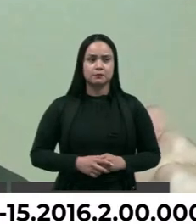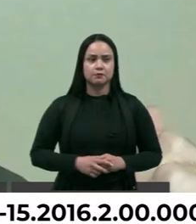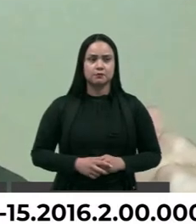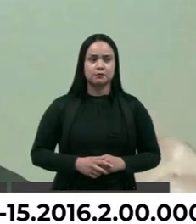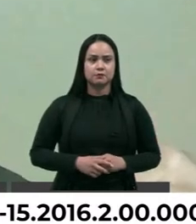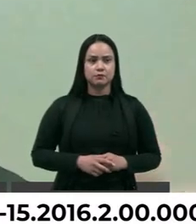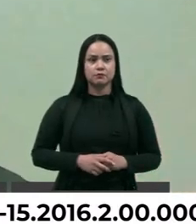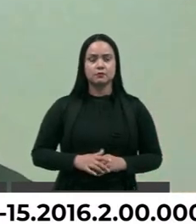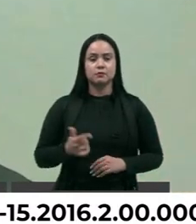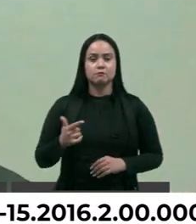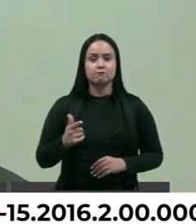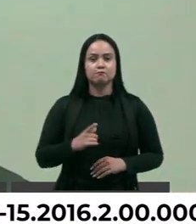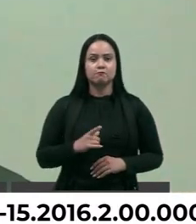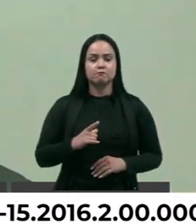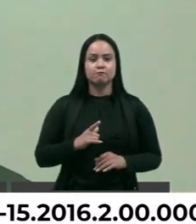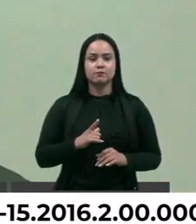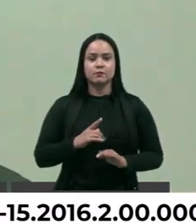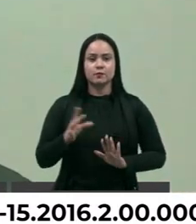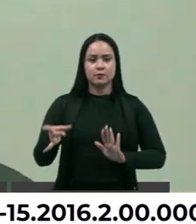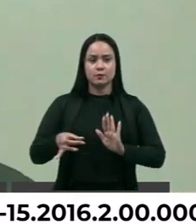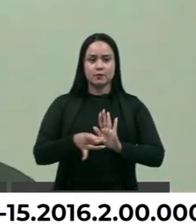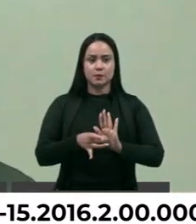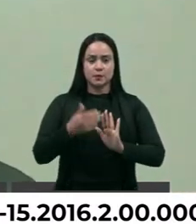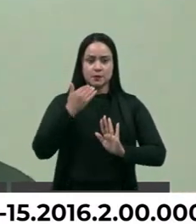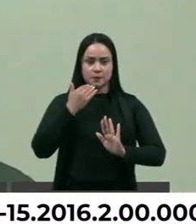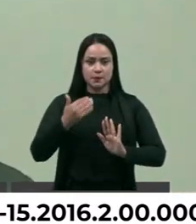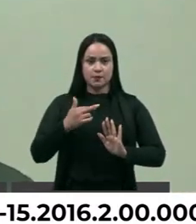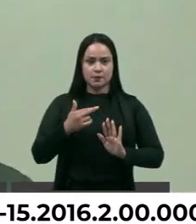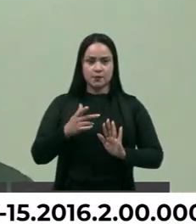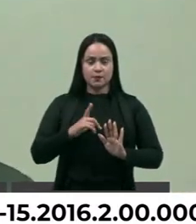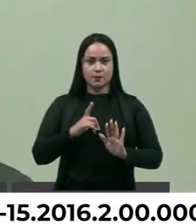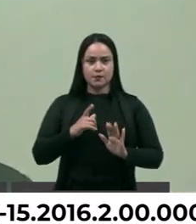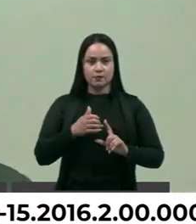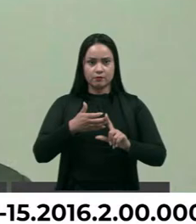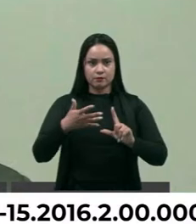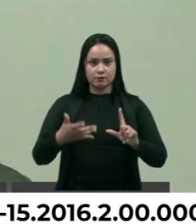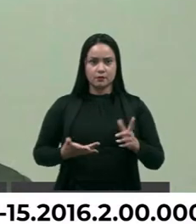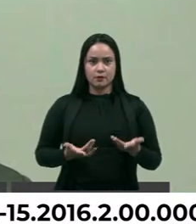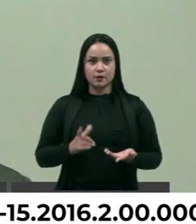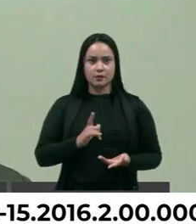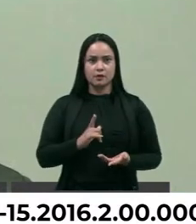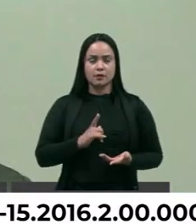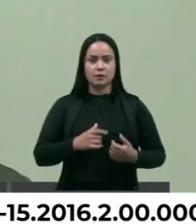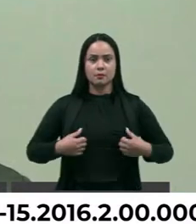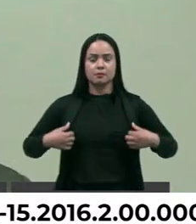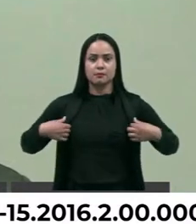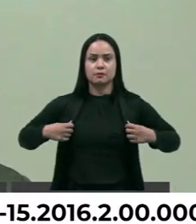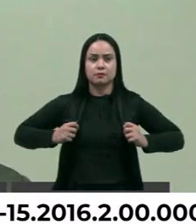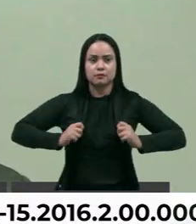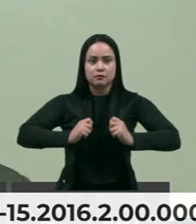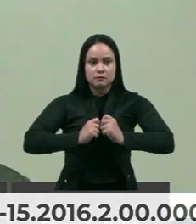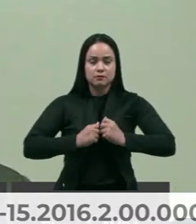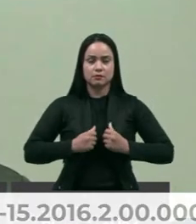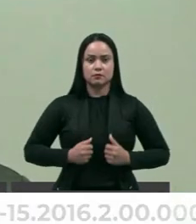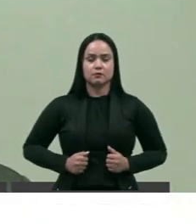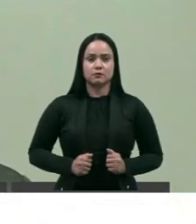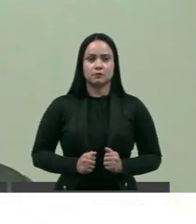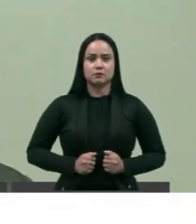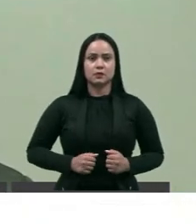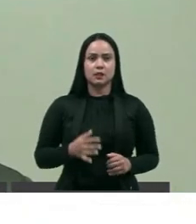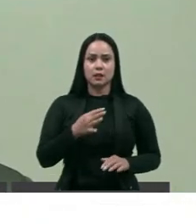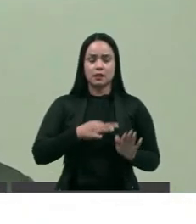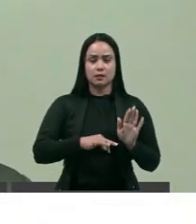Não se olvida que o pronto restabelecimento do requerente às funções judicantes, sem devida comprovação de aptidão técnica e